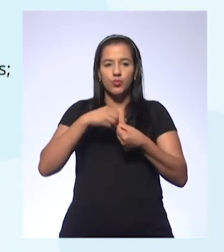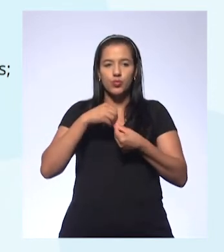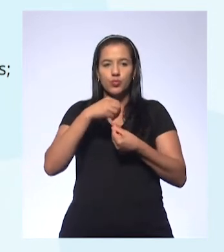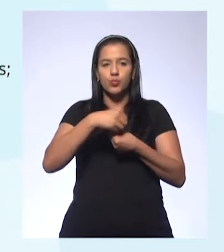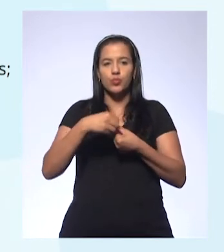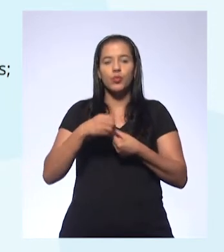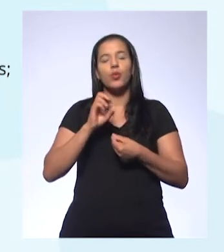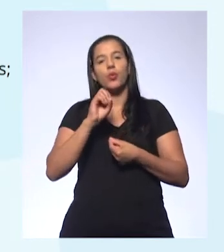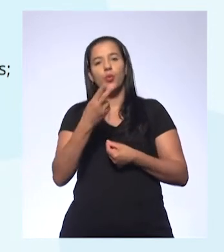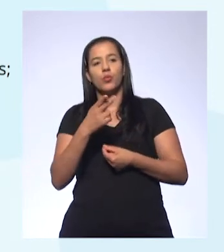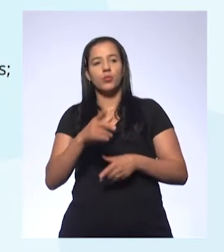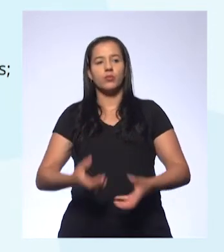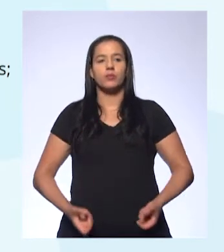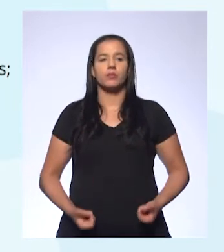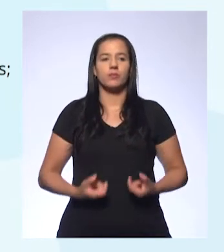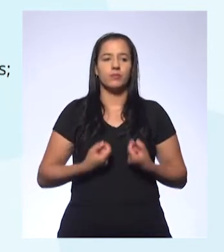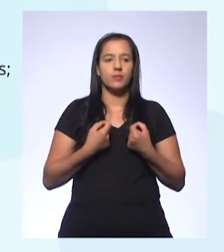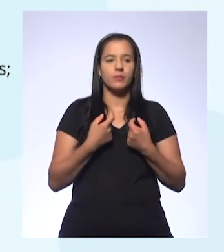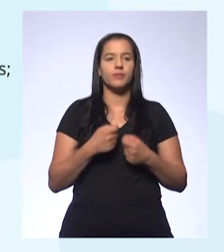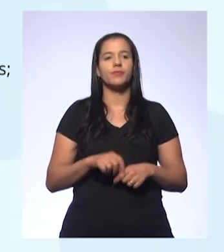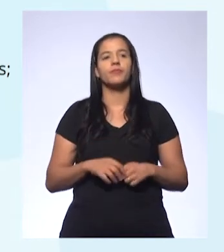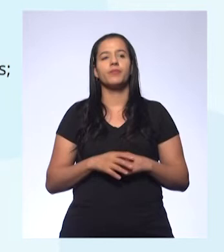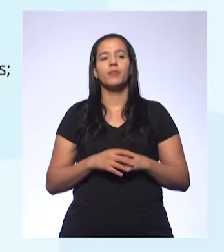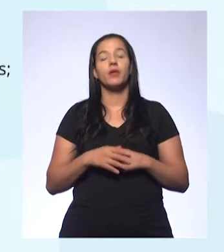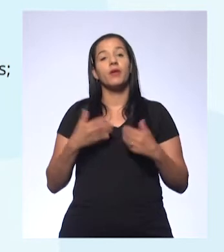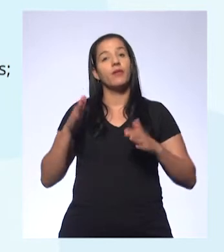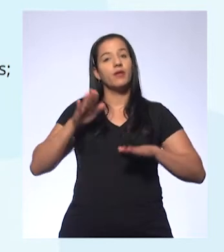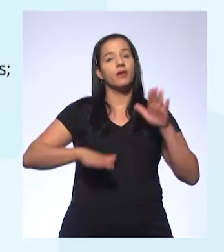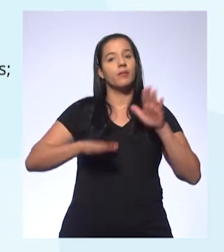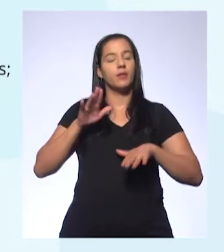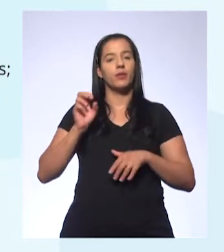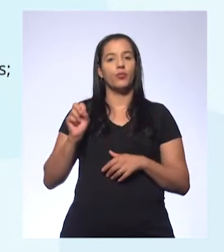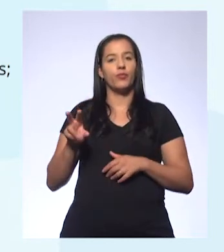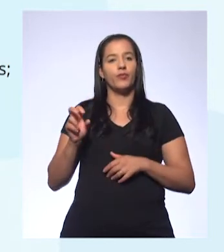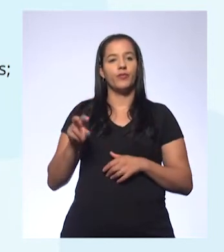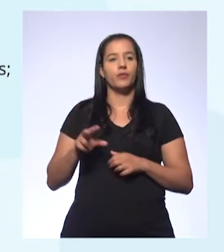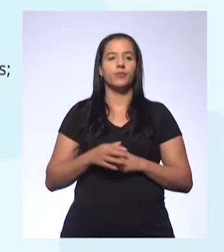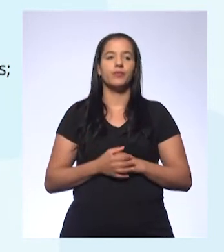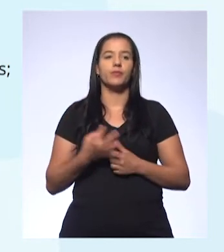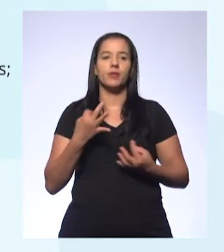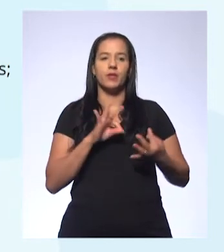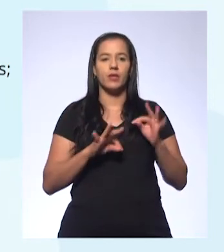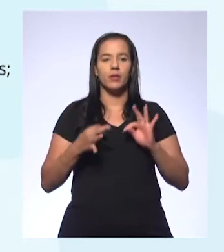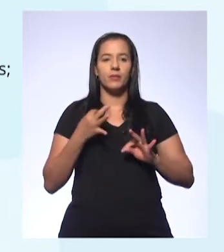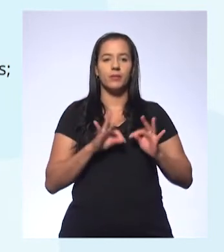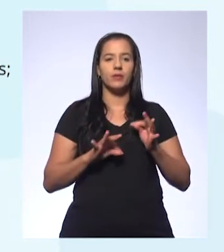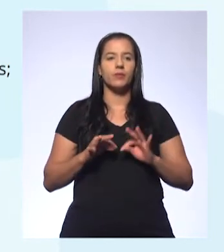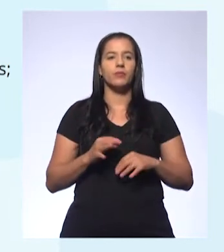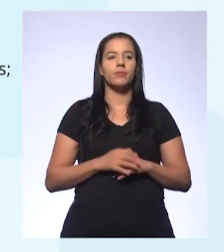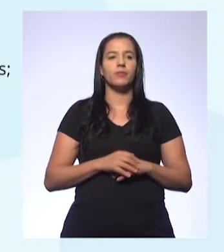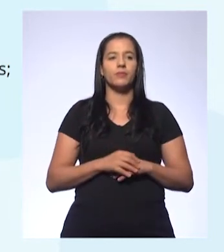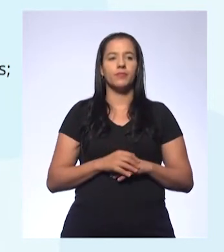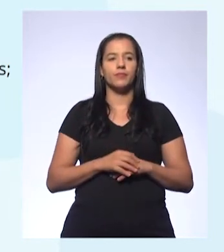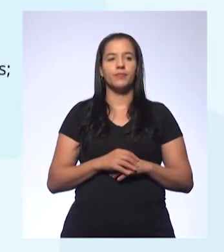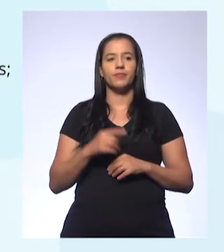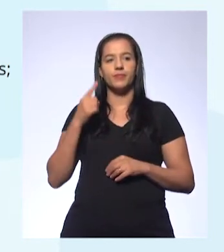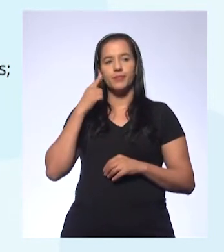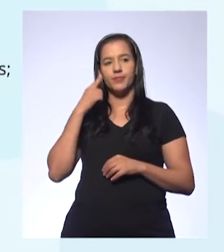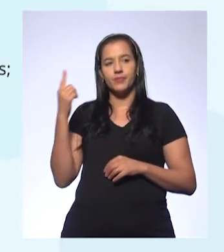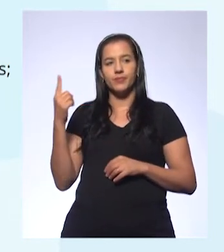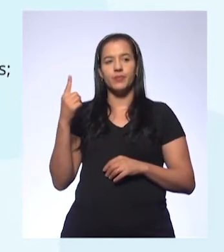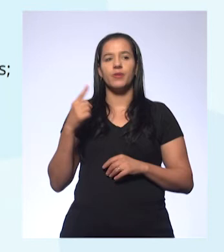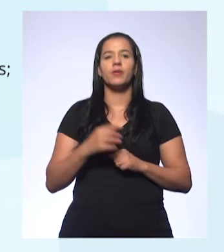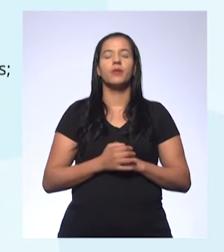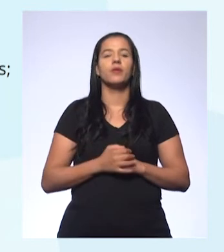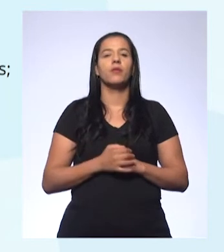e câncer, a depender do tipo de vírus. Diagnóstico e tratamento. Papa Nicolau, né? Você faz o